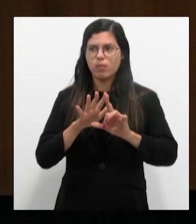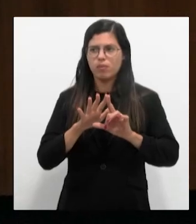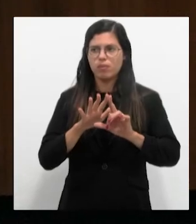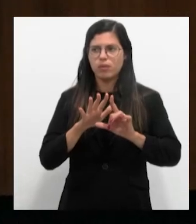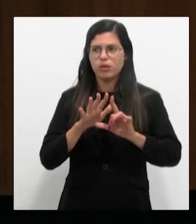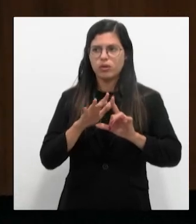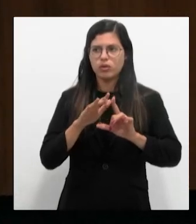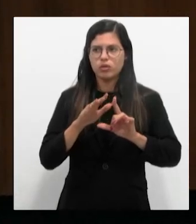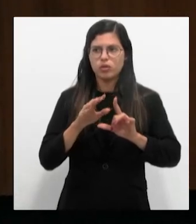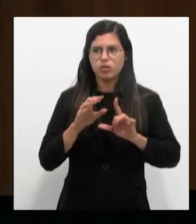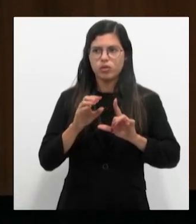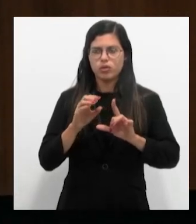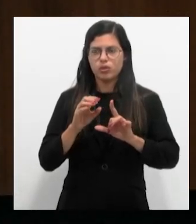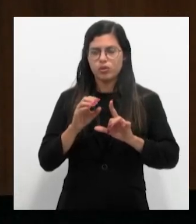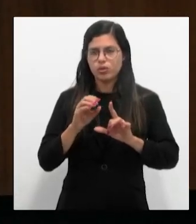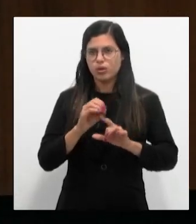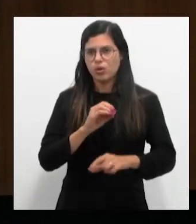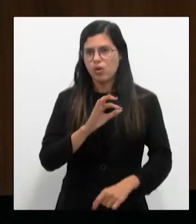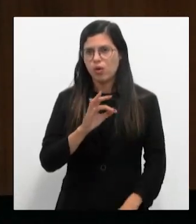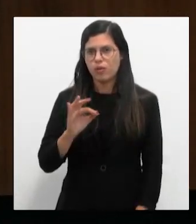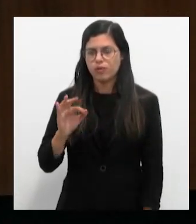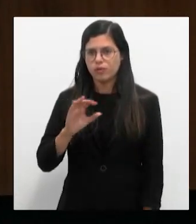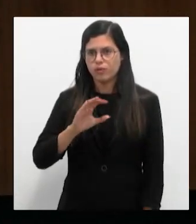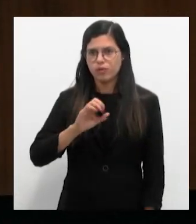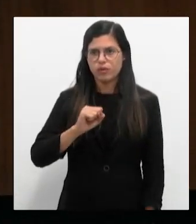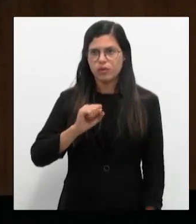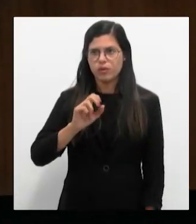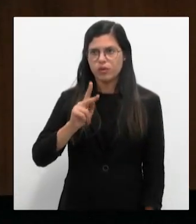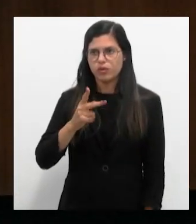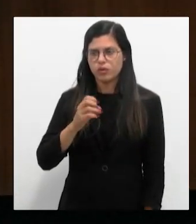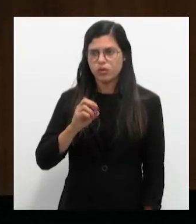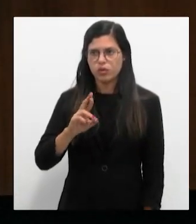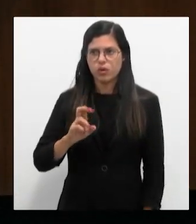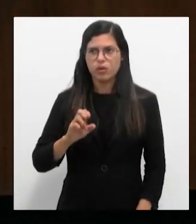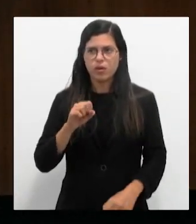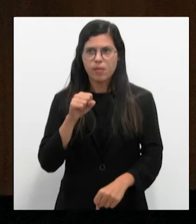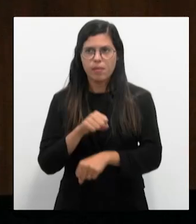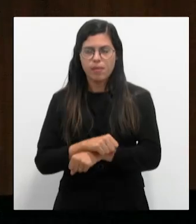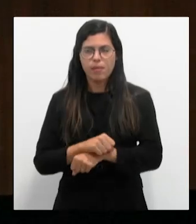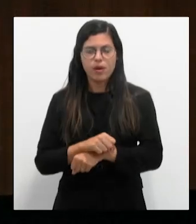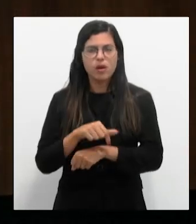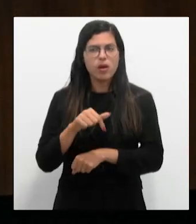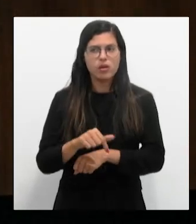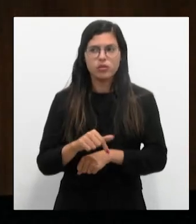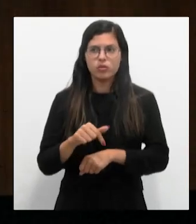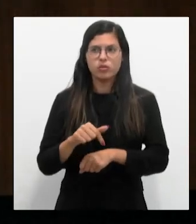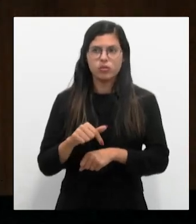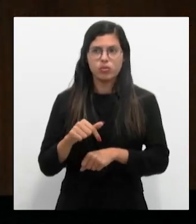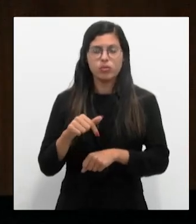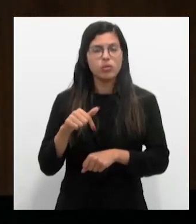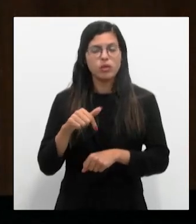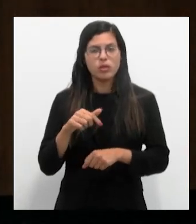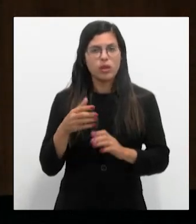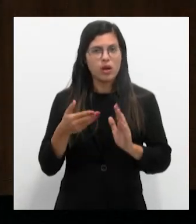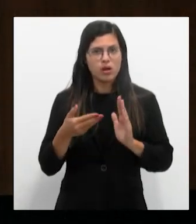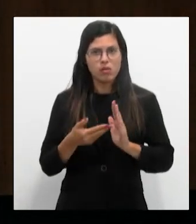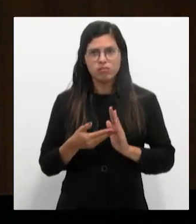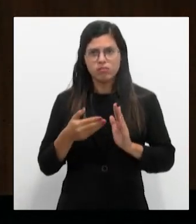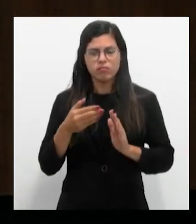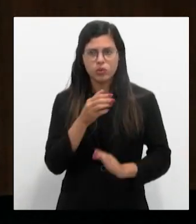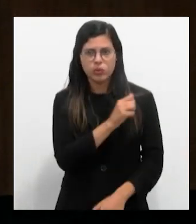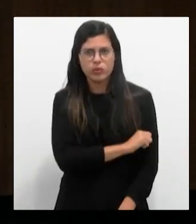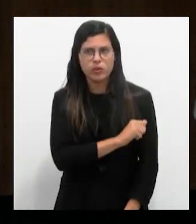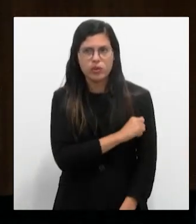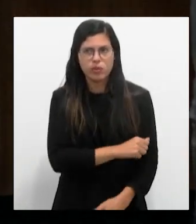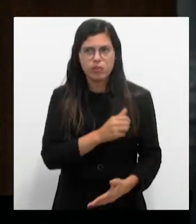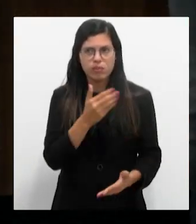que estava parado na Câmara, sem uma legislação, e o Rio de Janeiro, principalmente, perdendo dinheiro. Quando eu protocolei a